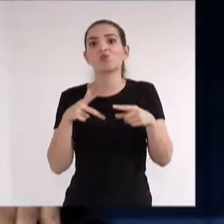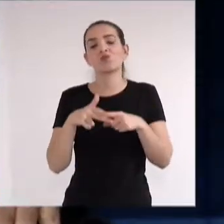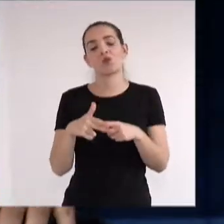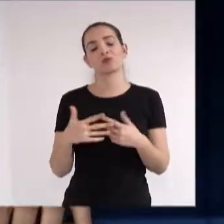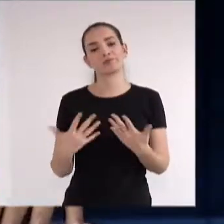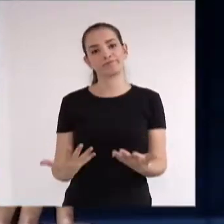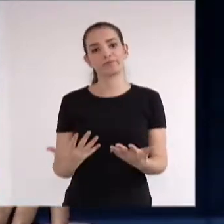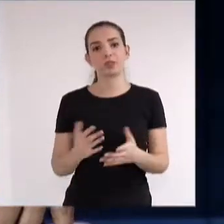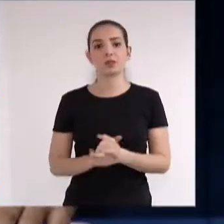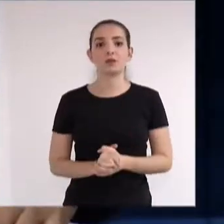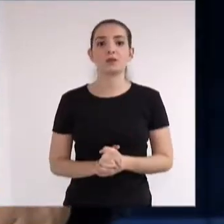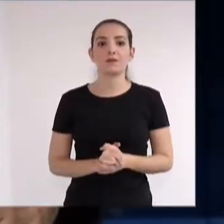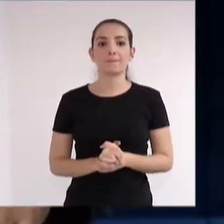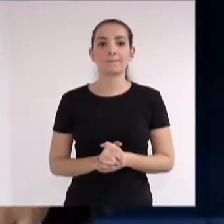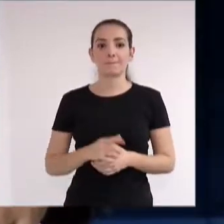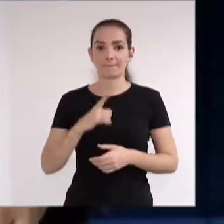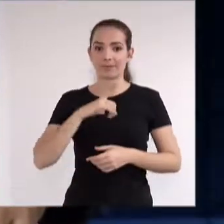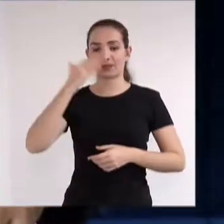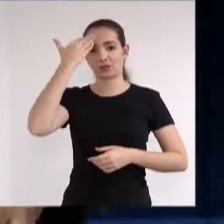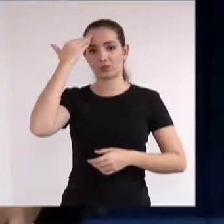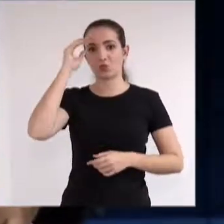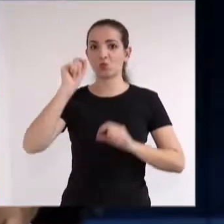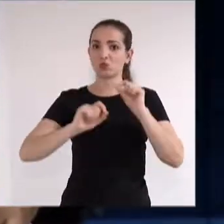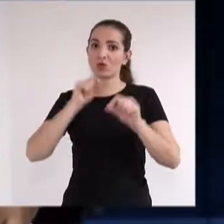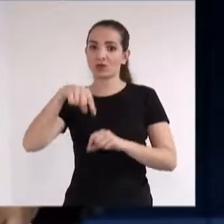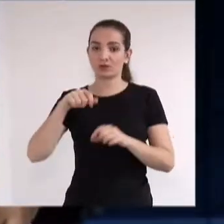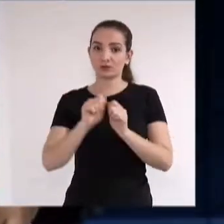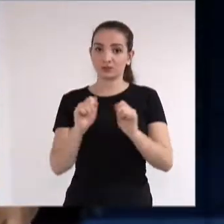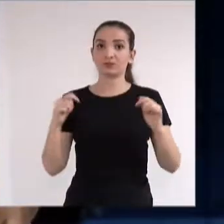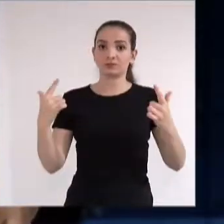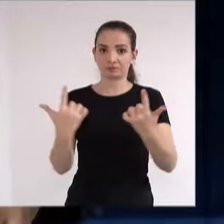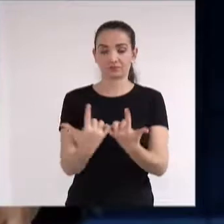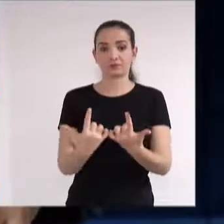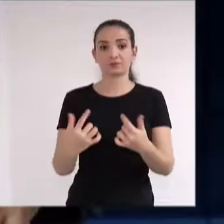Mas, mesmo assim, tendo a compreensão de que essa Casa tem que ter